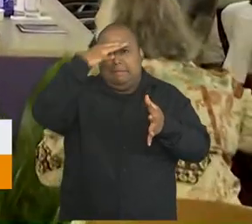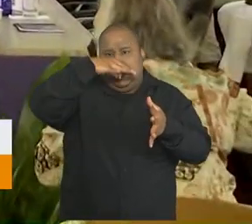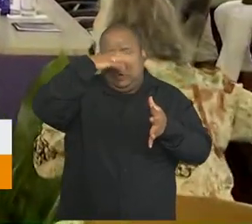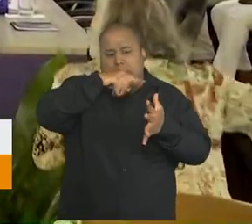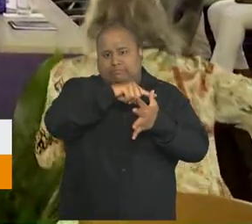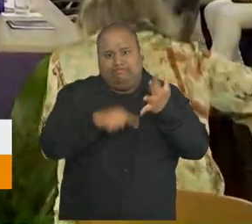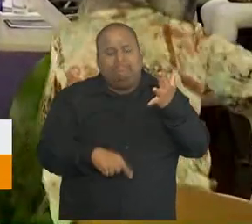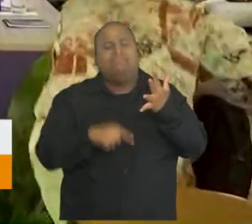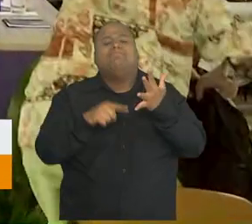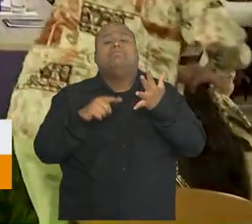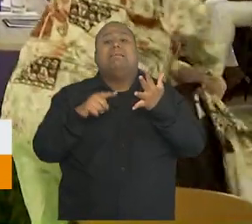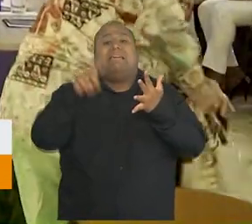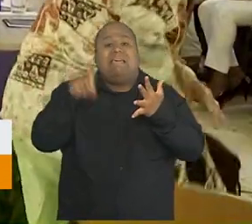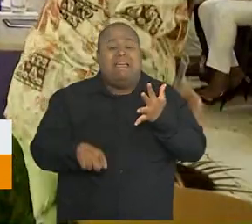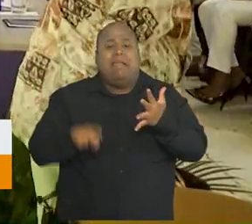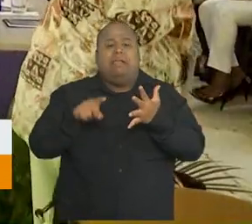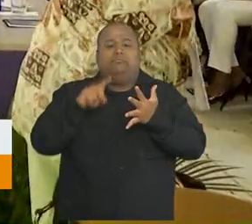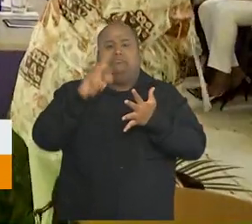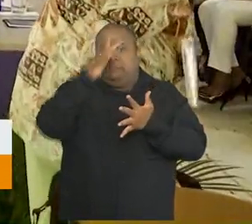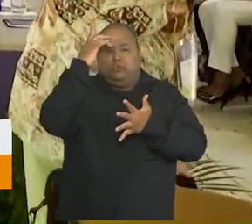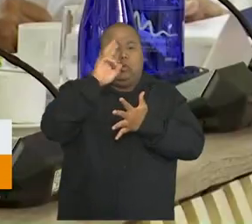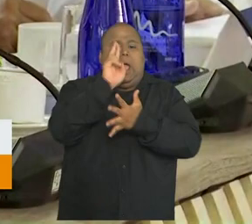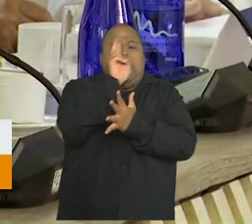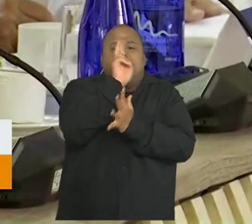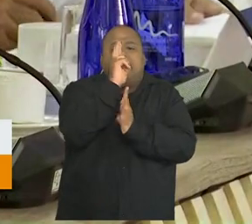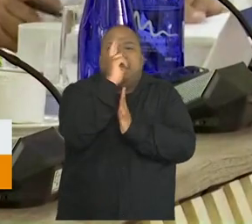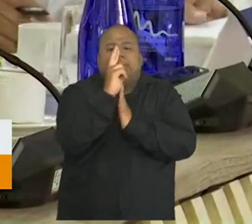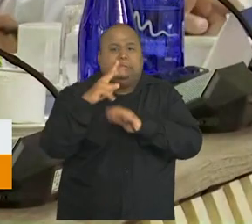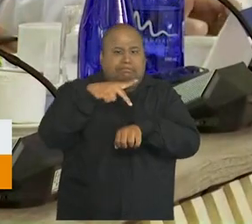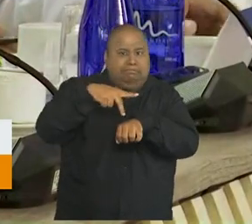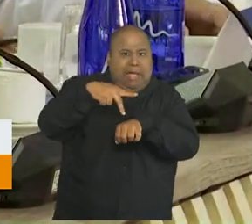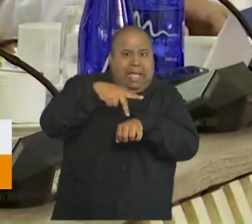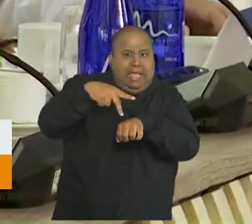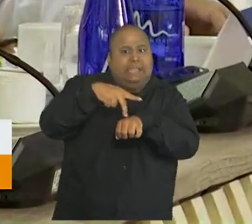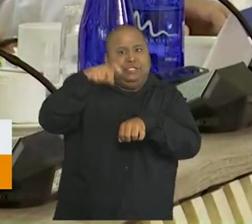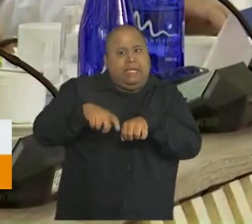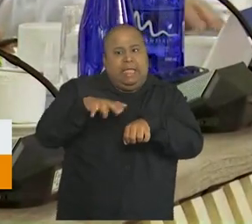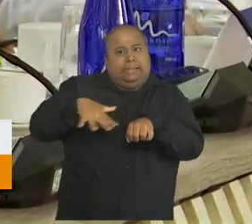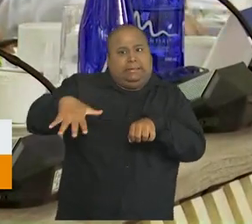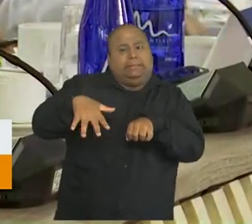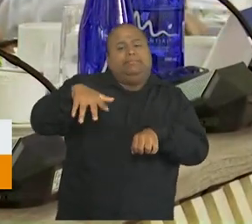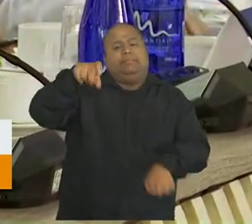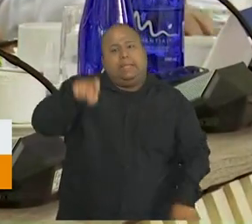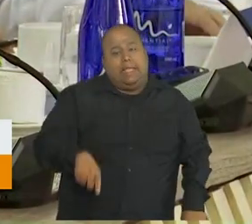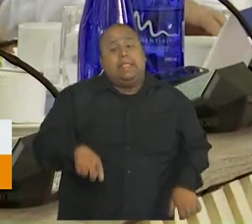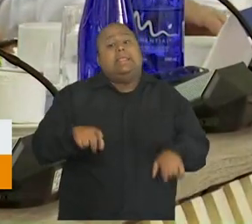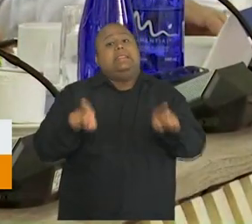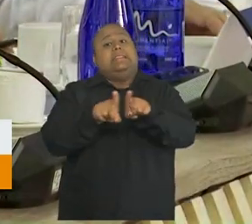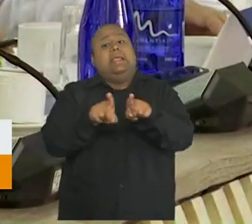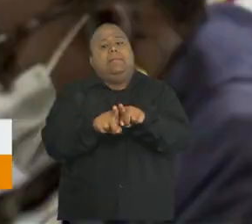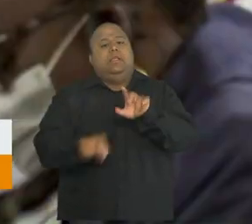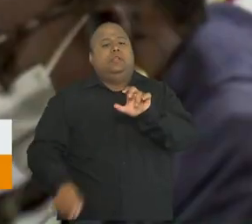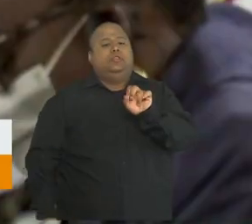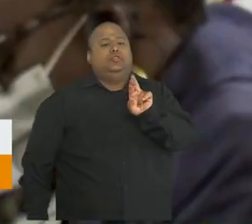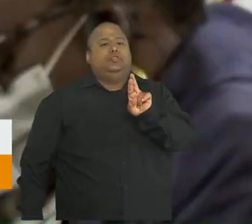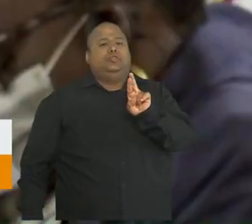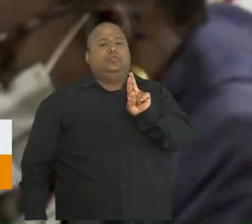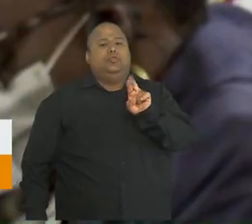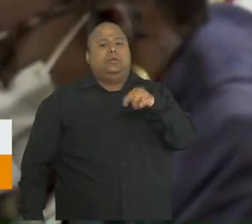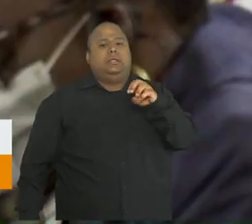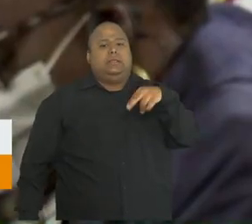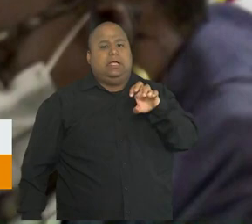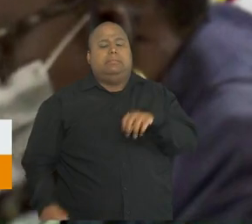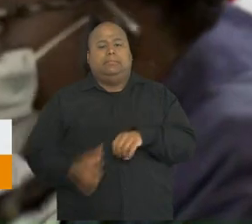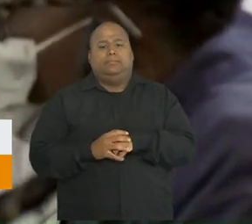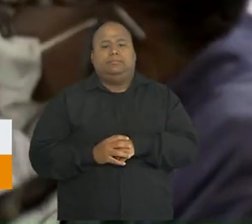do Fórum contou com chefes de Estado e representantes de parte desses países e também do Suriname. E assim nasceu